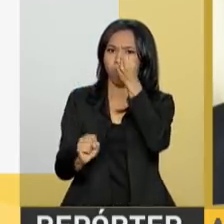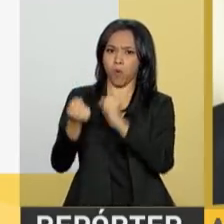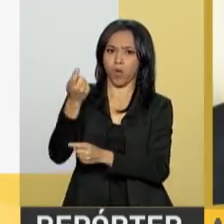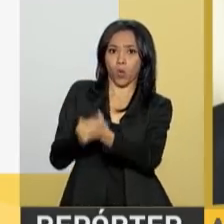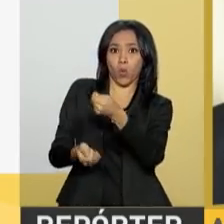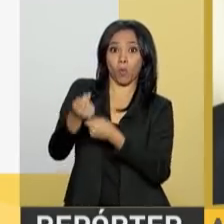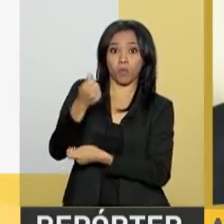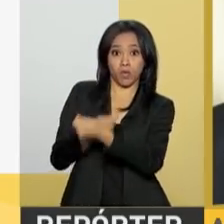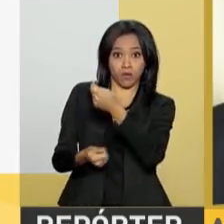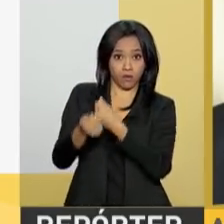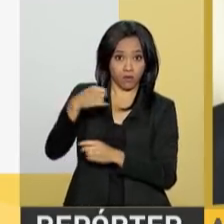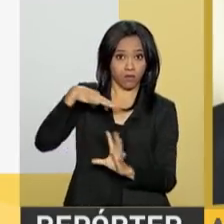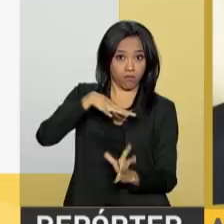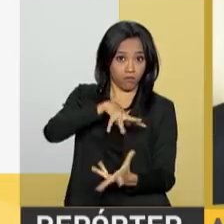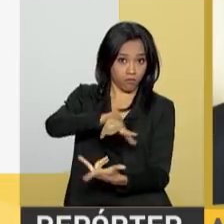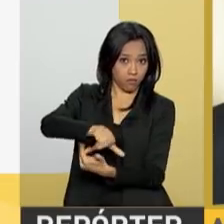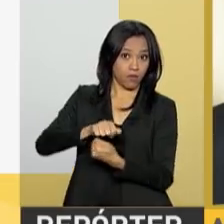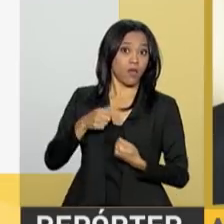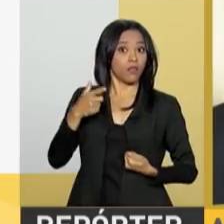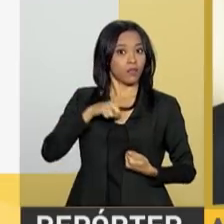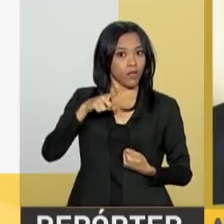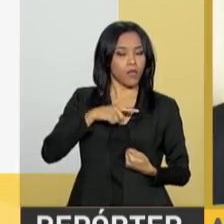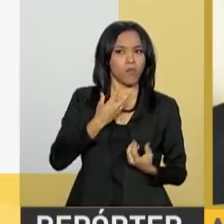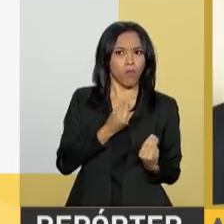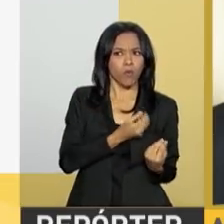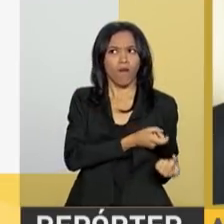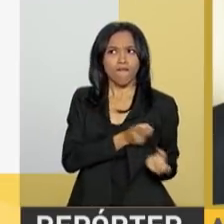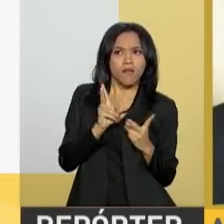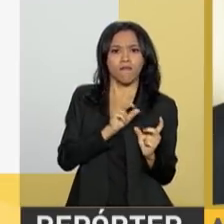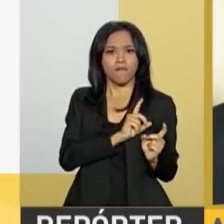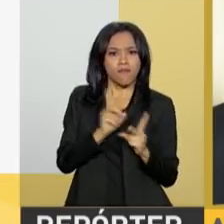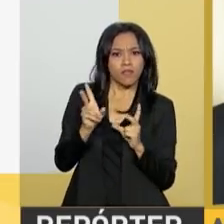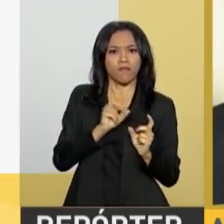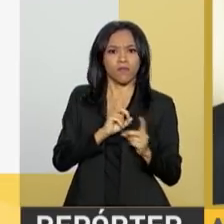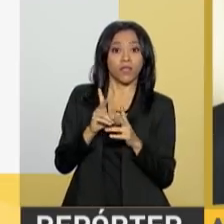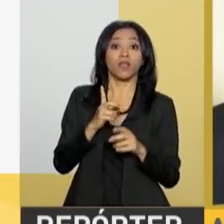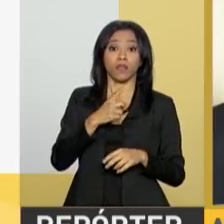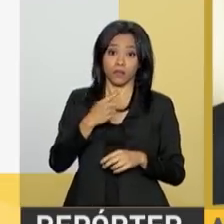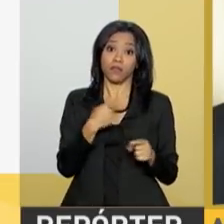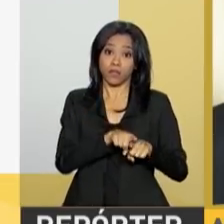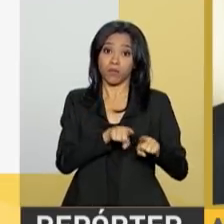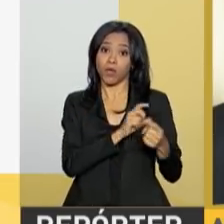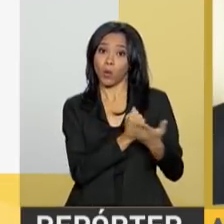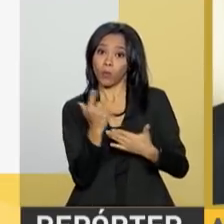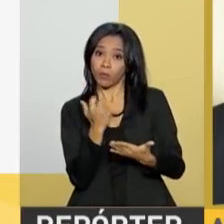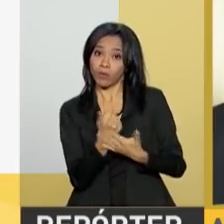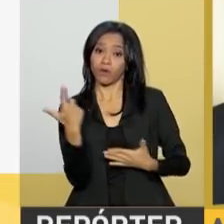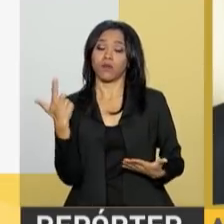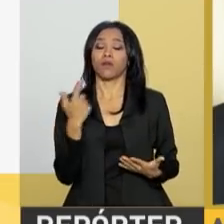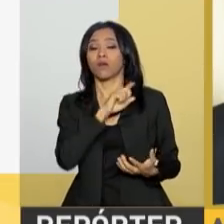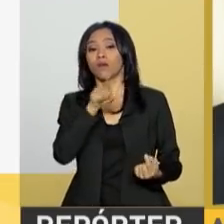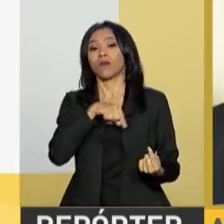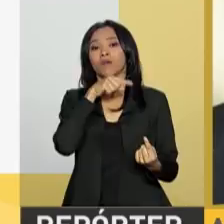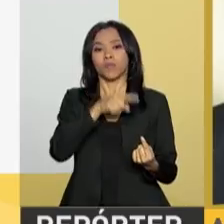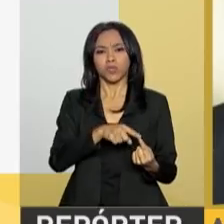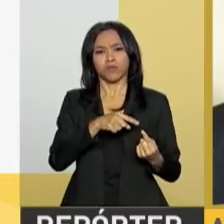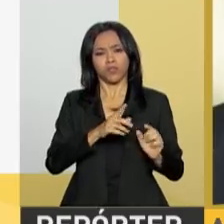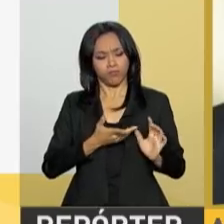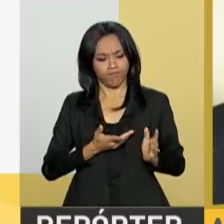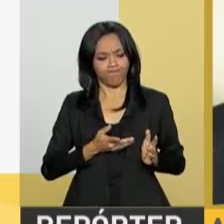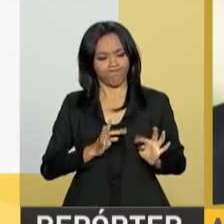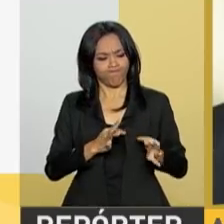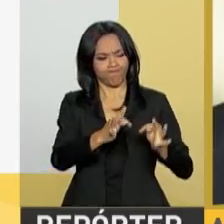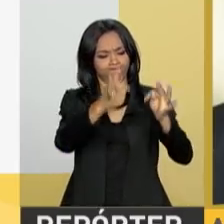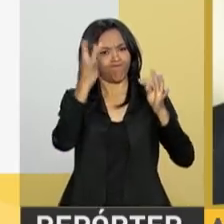a comercializar com eles aprender a comprar deles com o objetivo de modernizar nossa economia torna